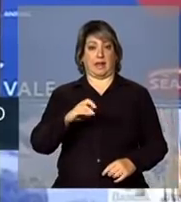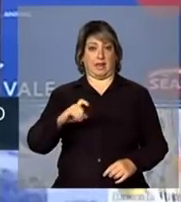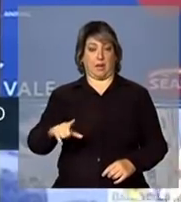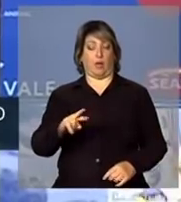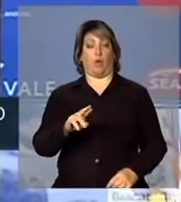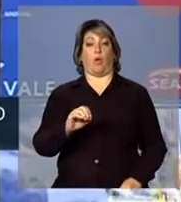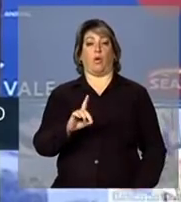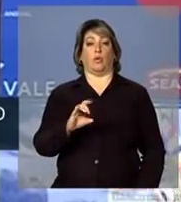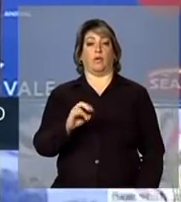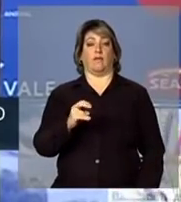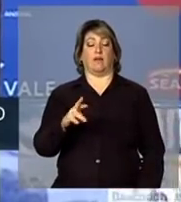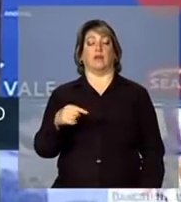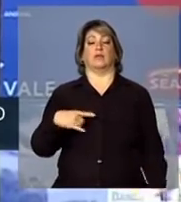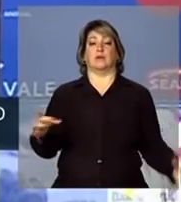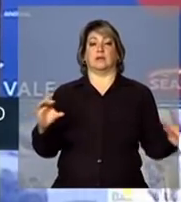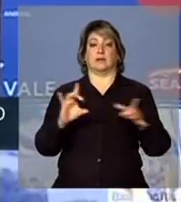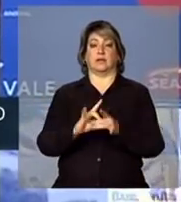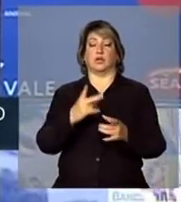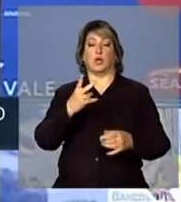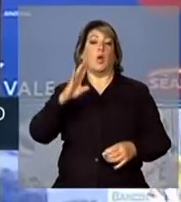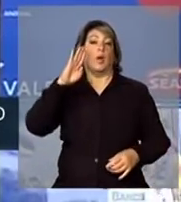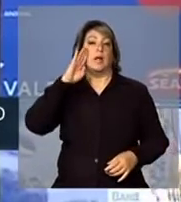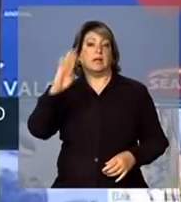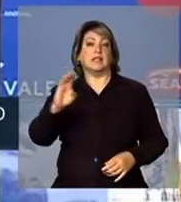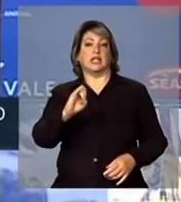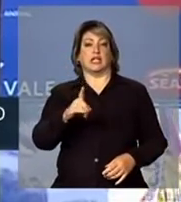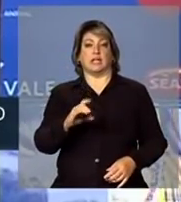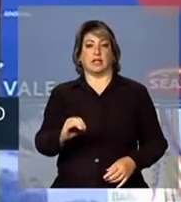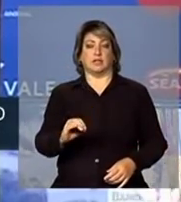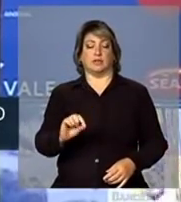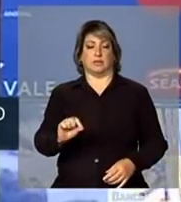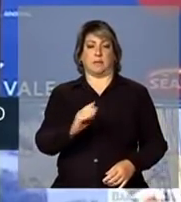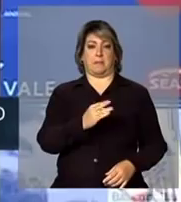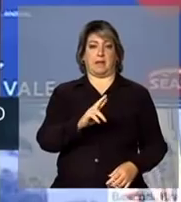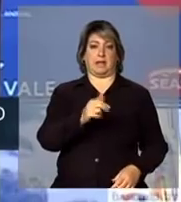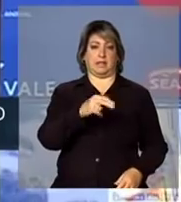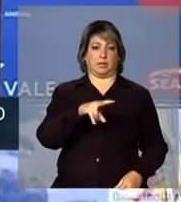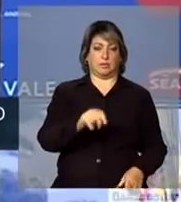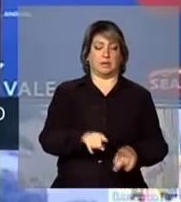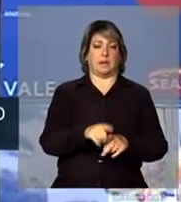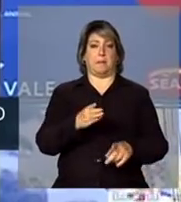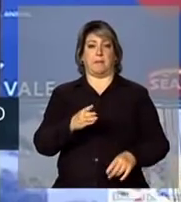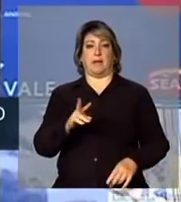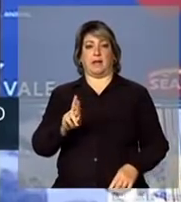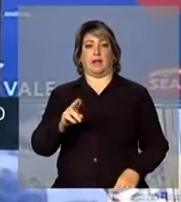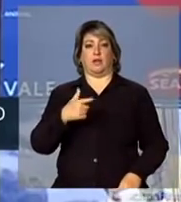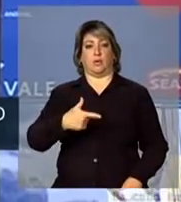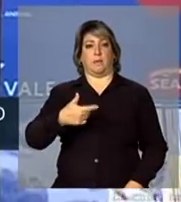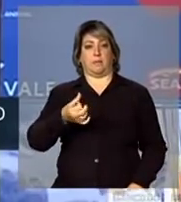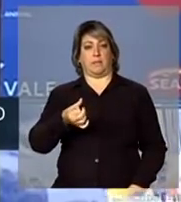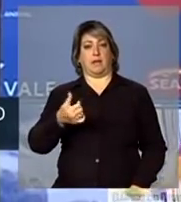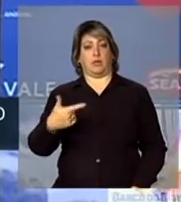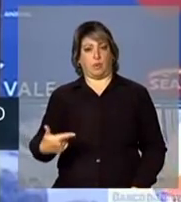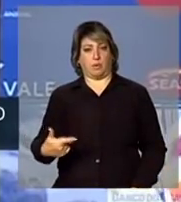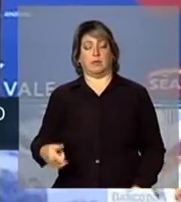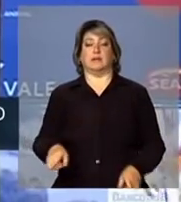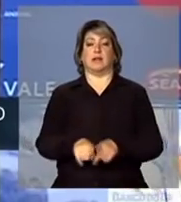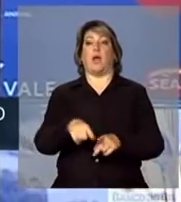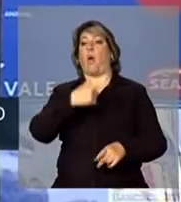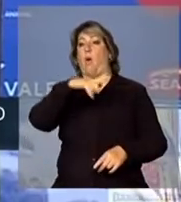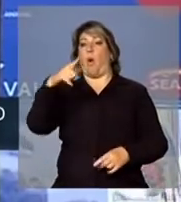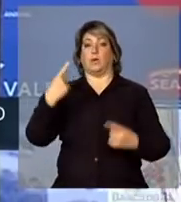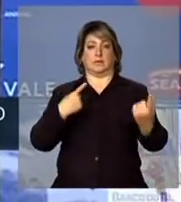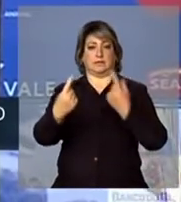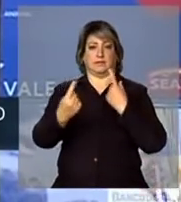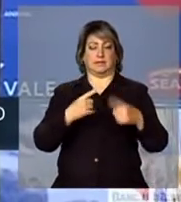ligará principalmente dois grandes eixos nacionais, a BR-050 e a BR-262, além de outras rodovias